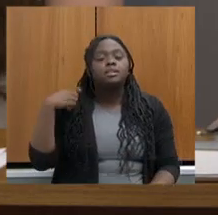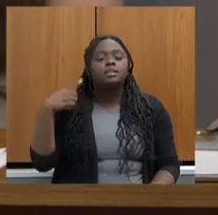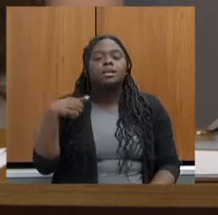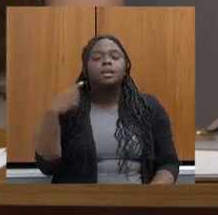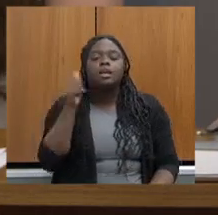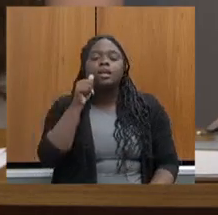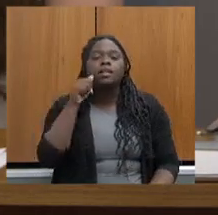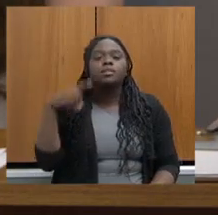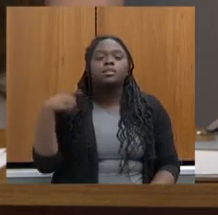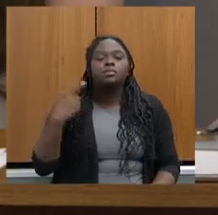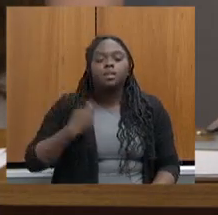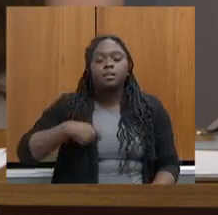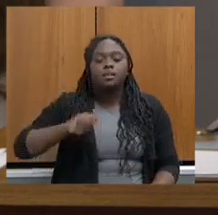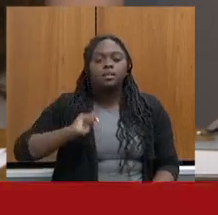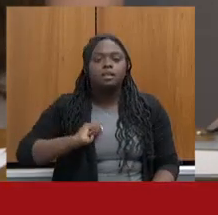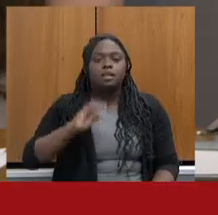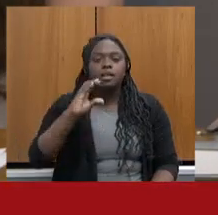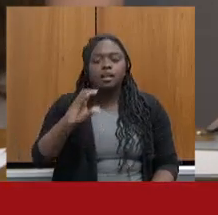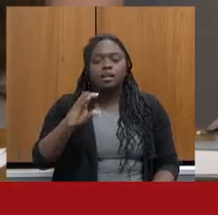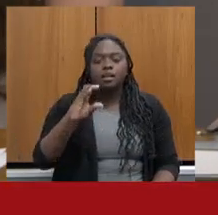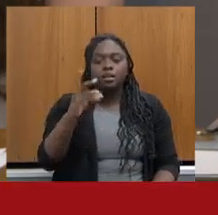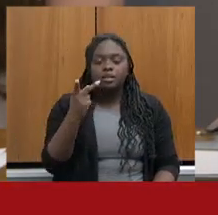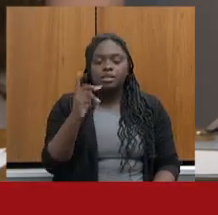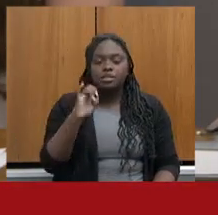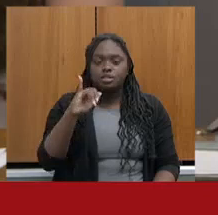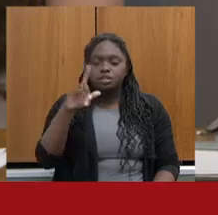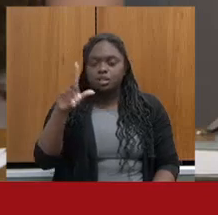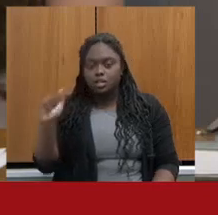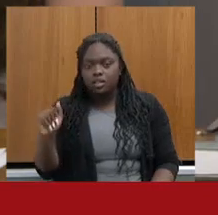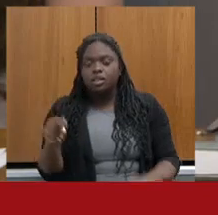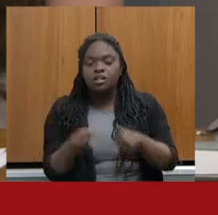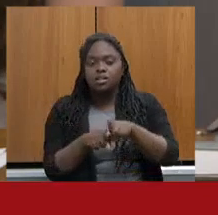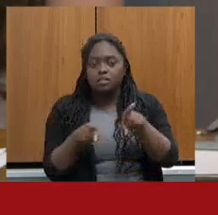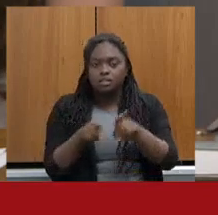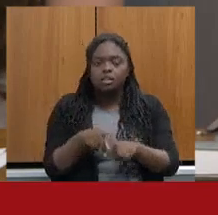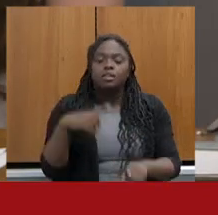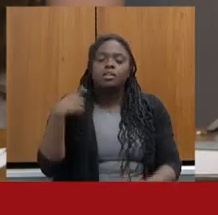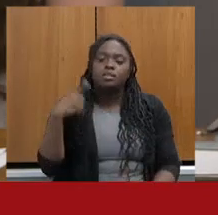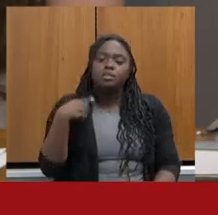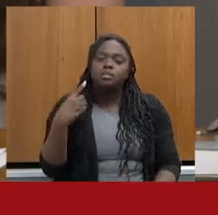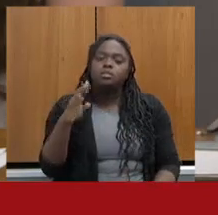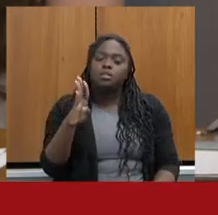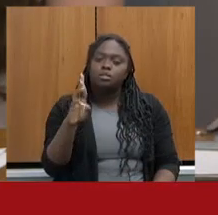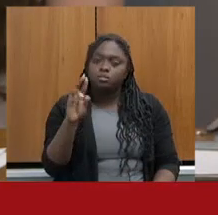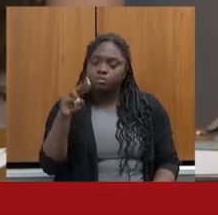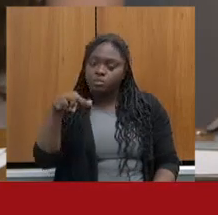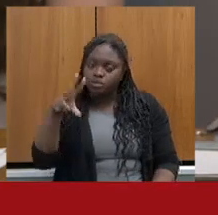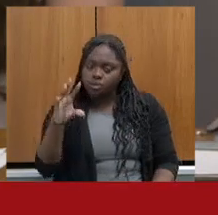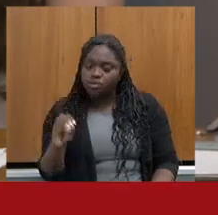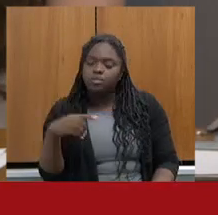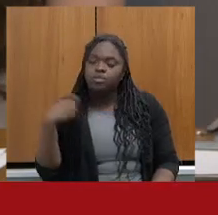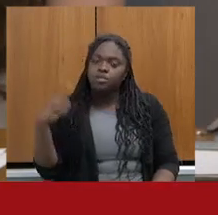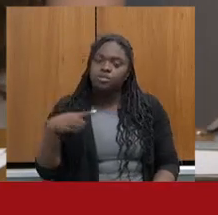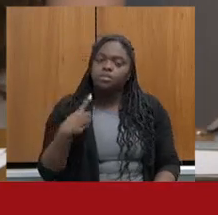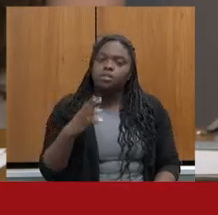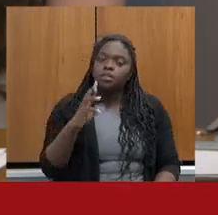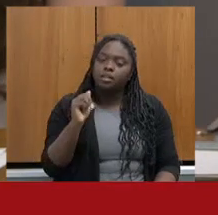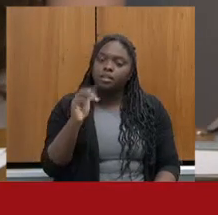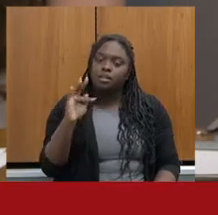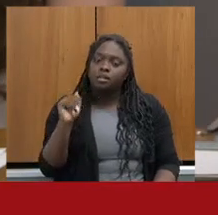delegada Sheila Deputado ele grilo Deputado Bruno engler Deputado Rafael Martins Deputado João Magalhães